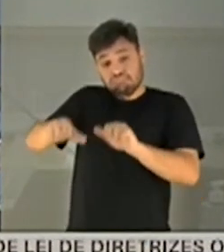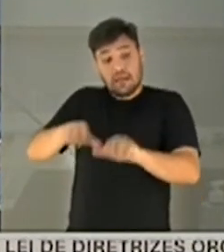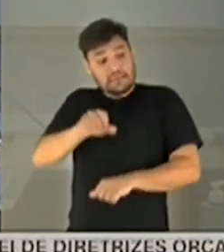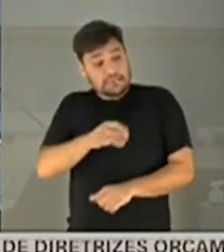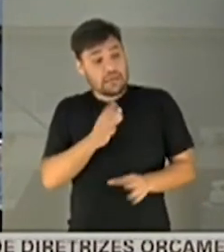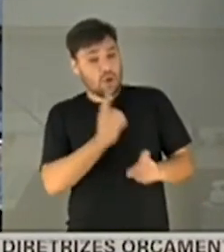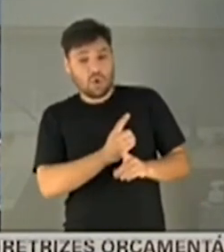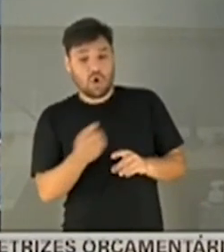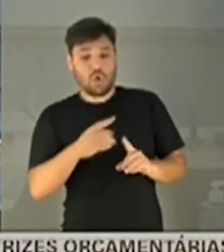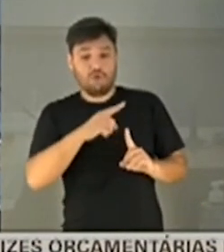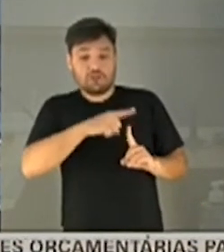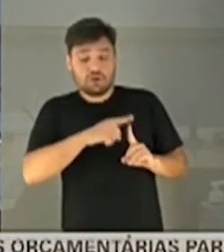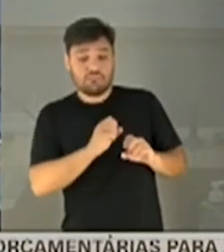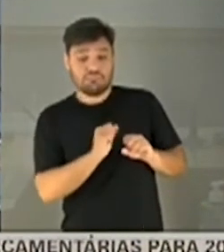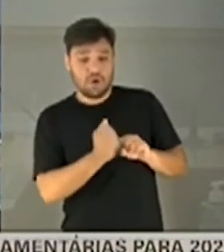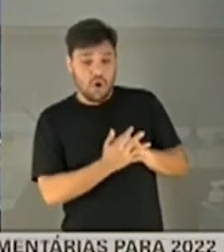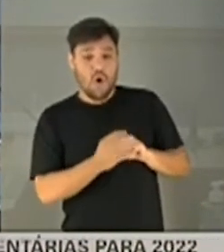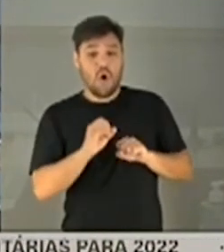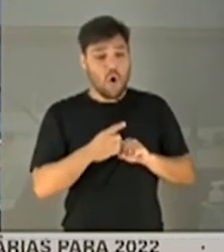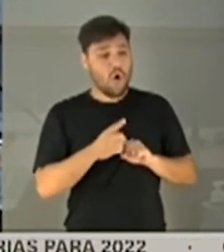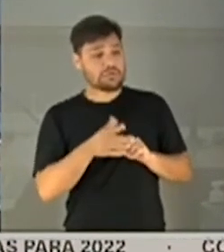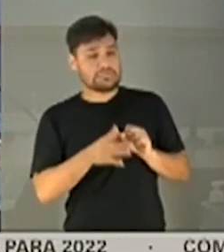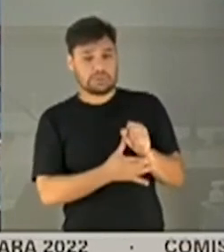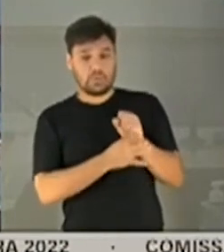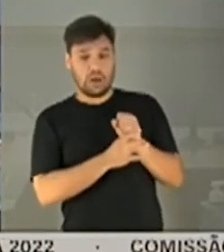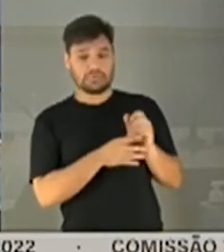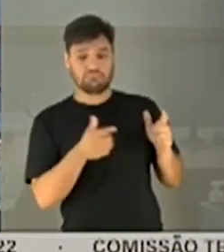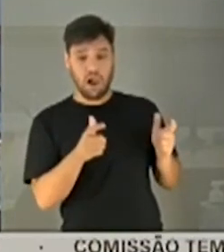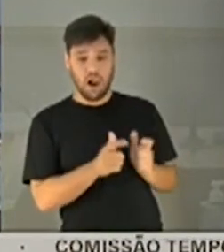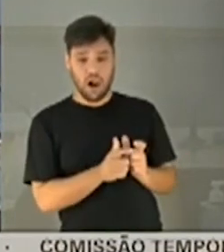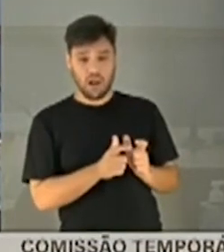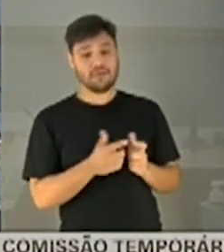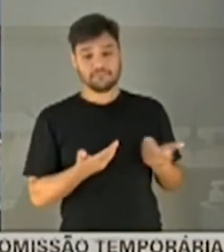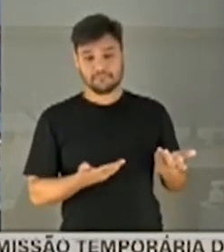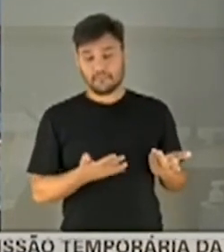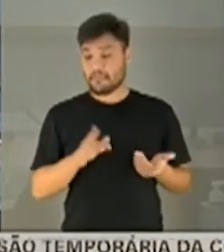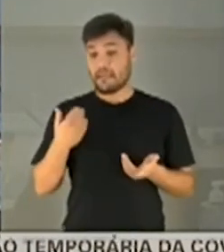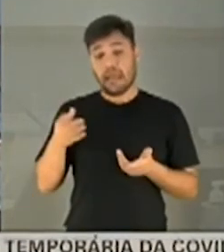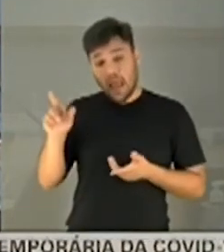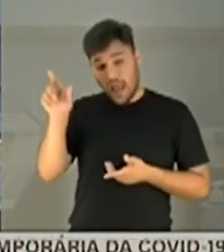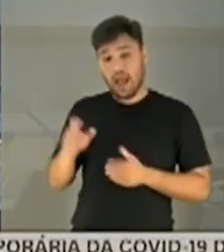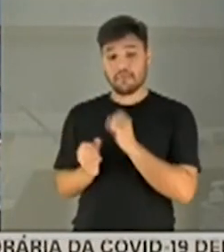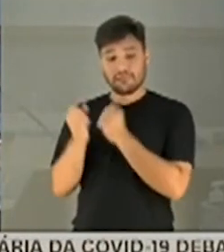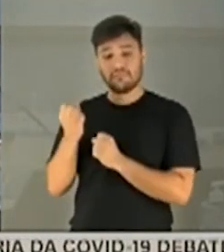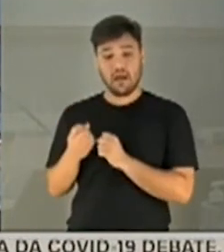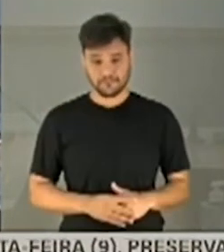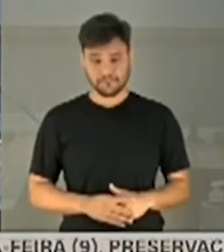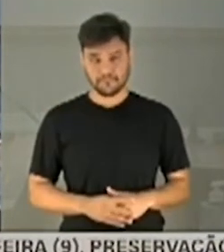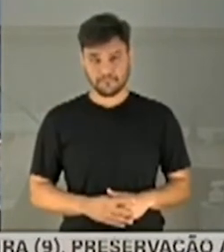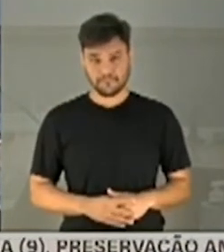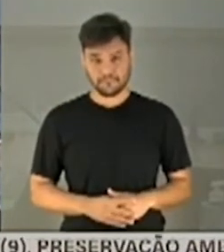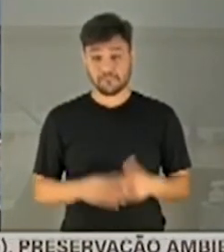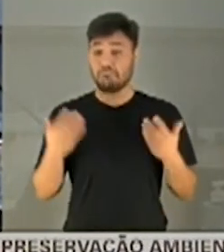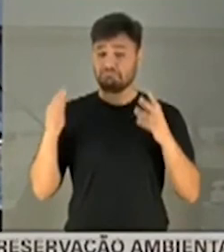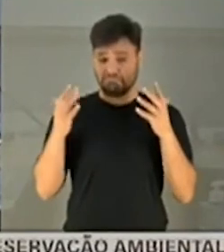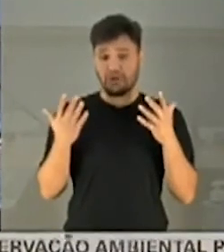a se demonstrar redução da eficácia frente ao surgimento de novas variantes da Covid-19.